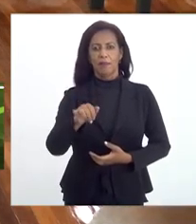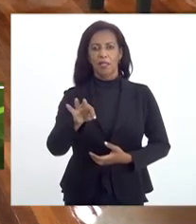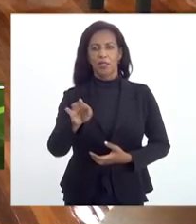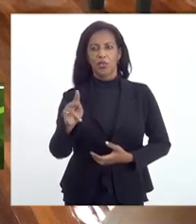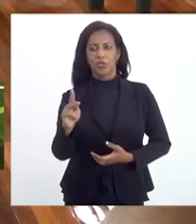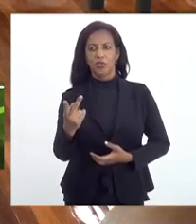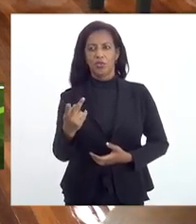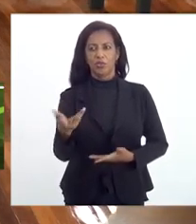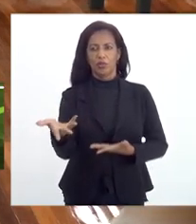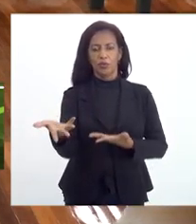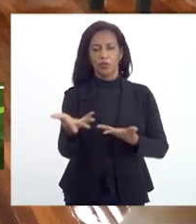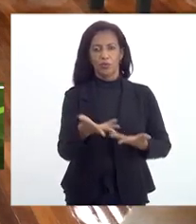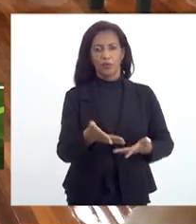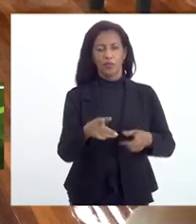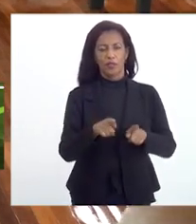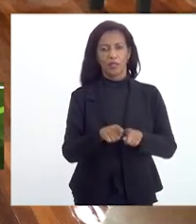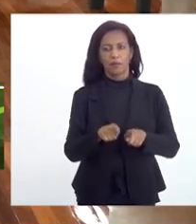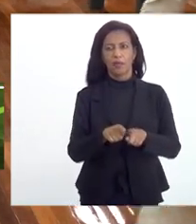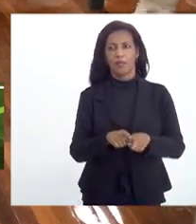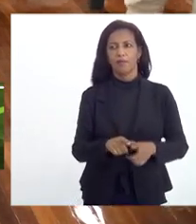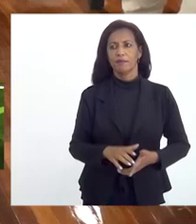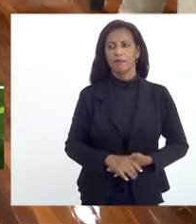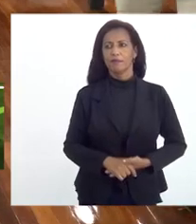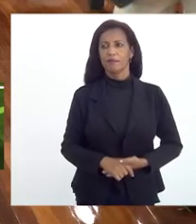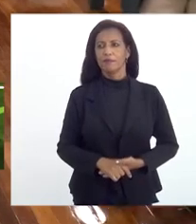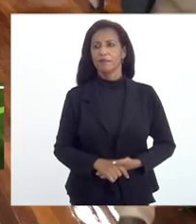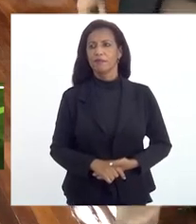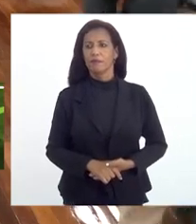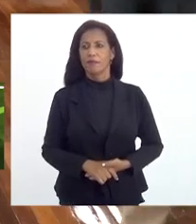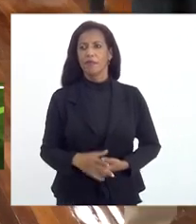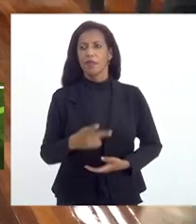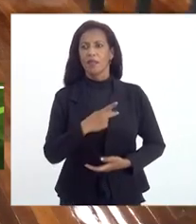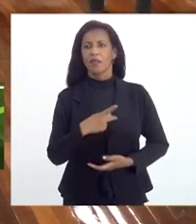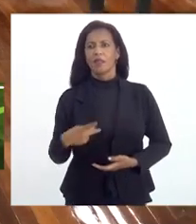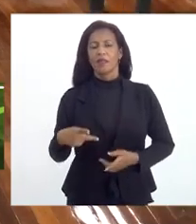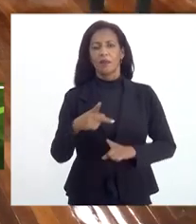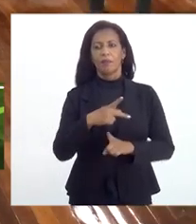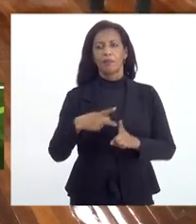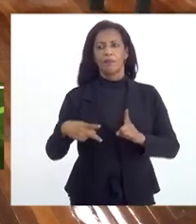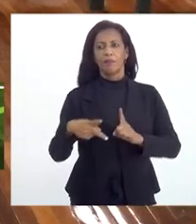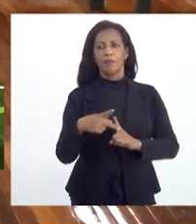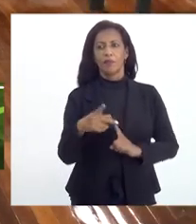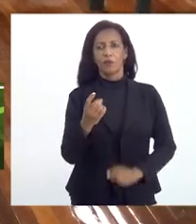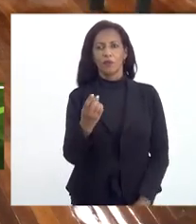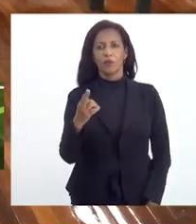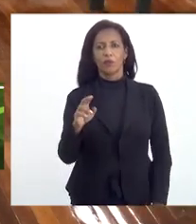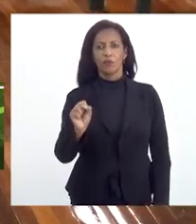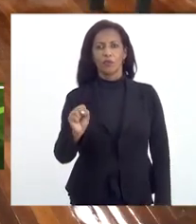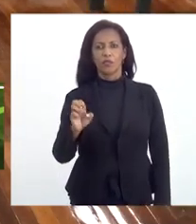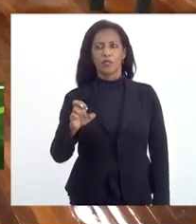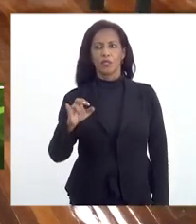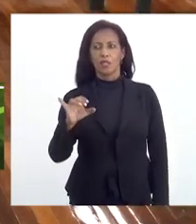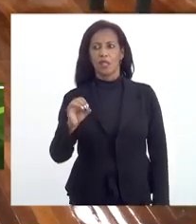Quero convidar para estar conosco aqui também o presidente do Rio Previdência, o doutor Sérgio Aureliano.